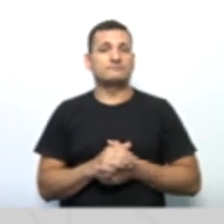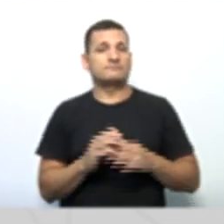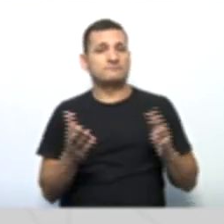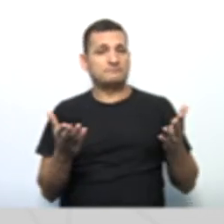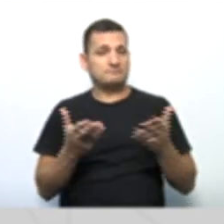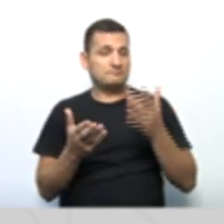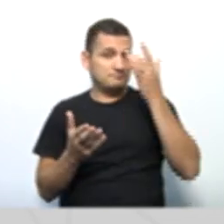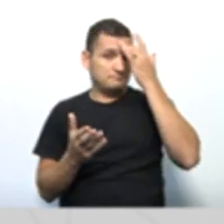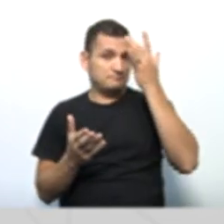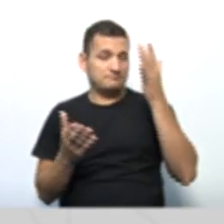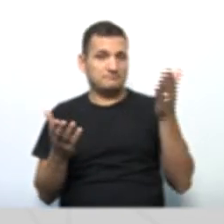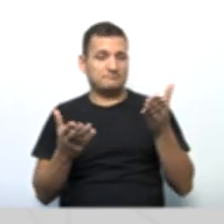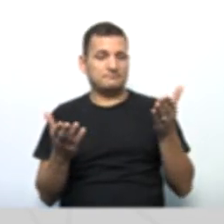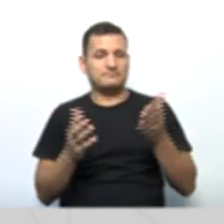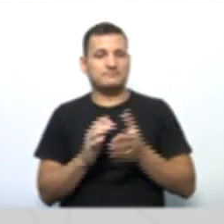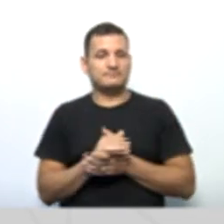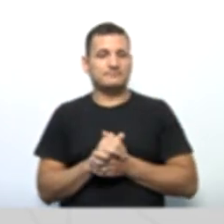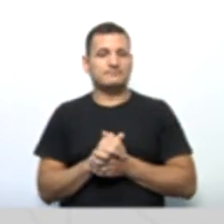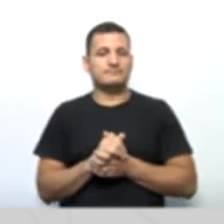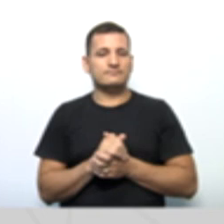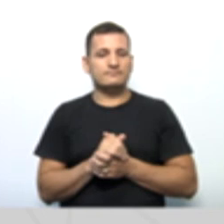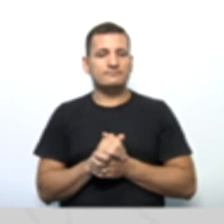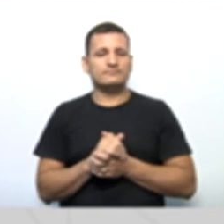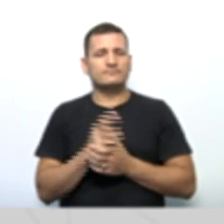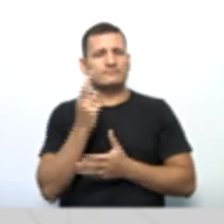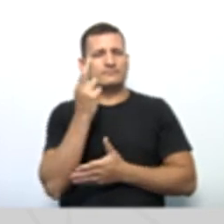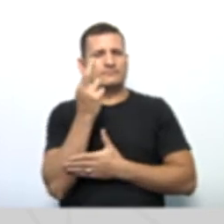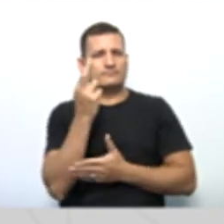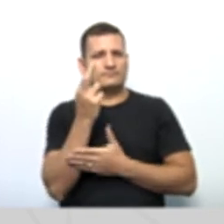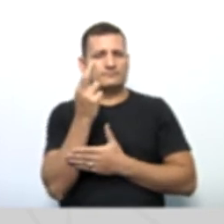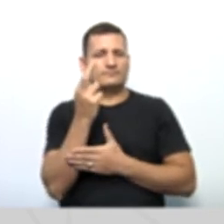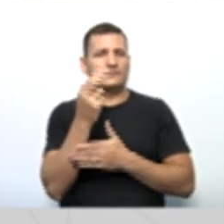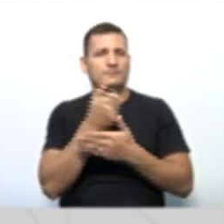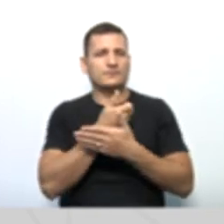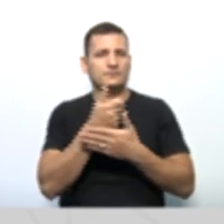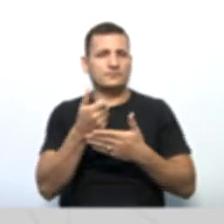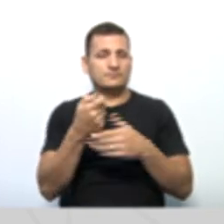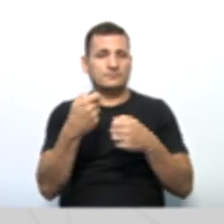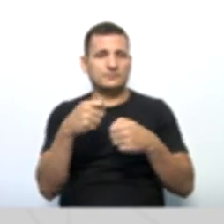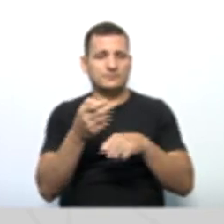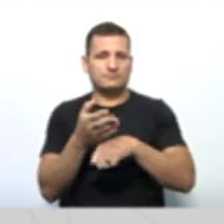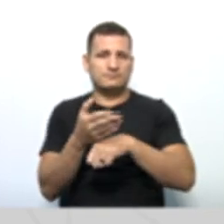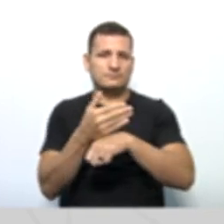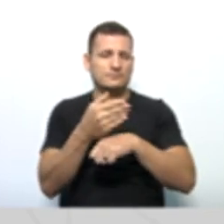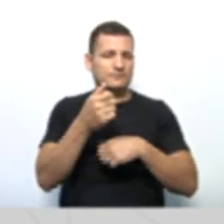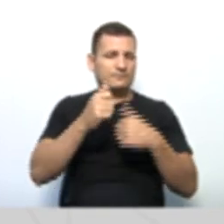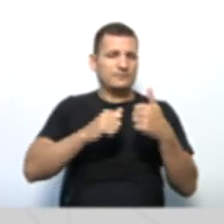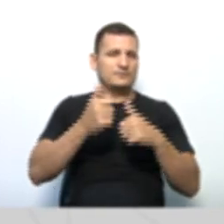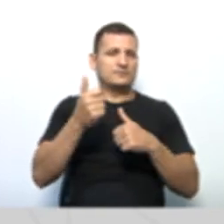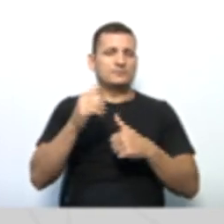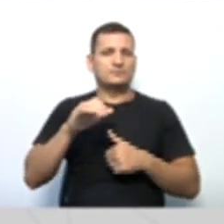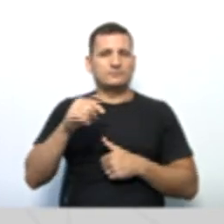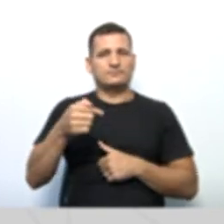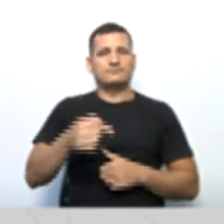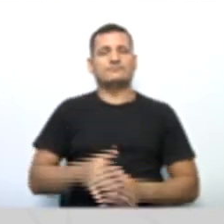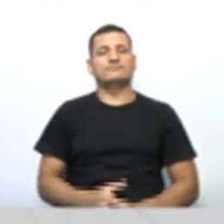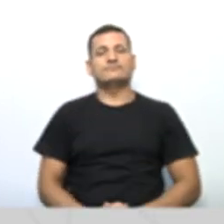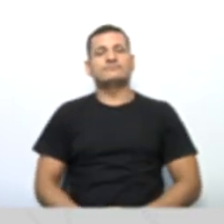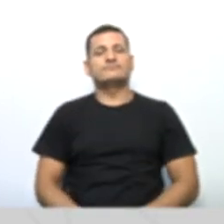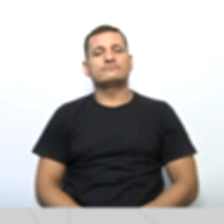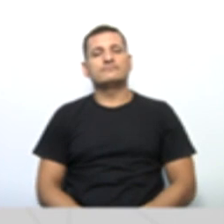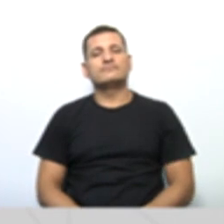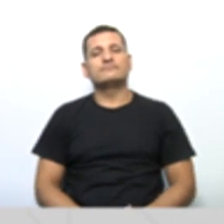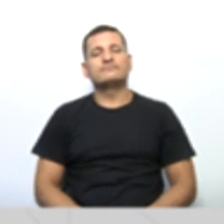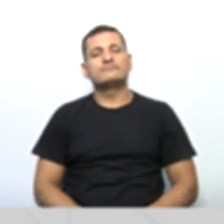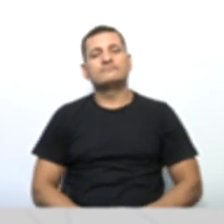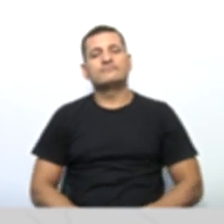essa próxima, hein, pessoal? Para decisão moral é necessária uma avaliação prévia das consequências prováveis dessa ação. Falamos das